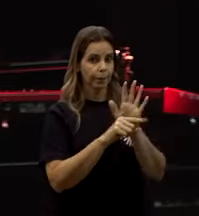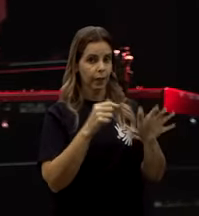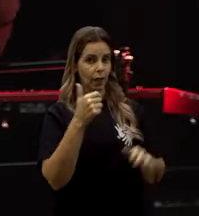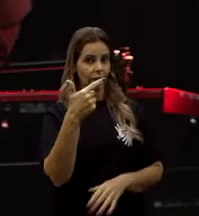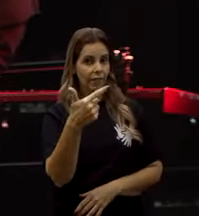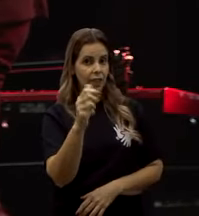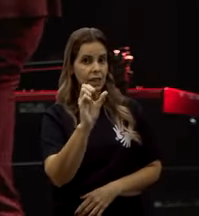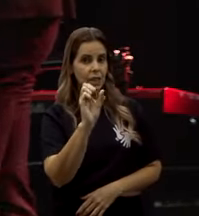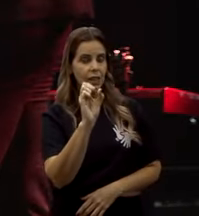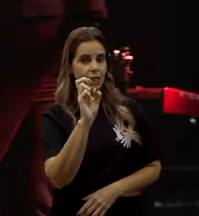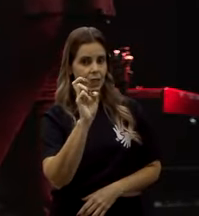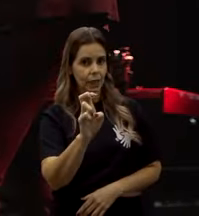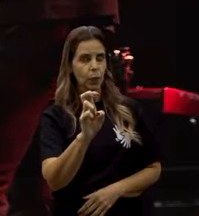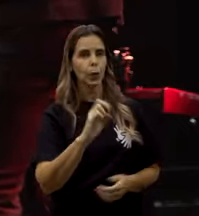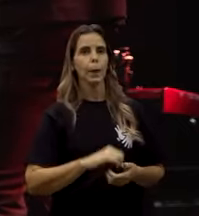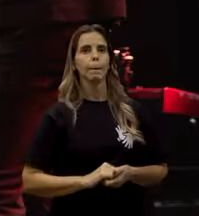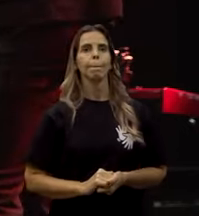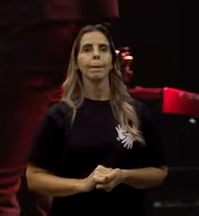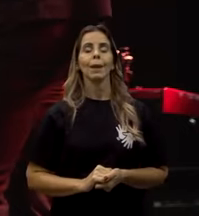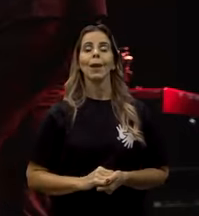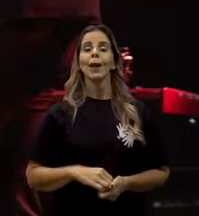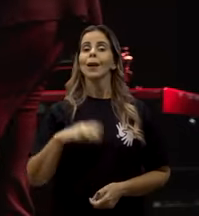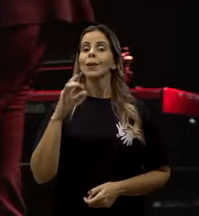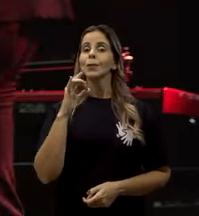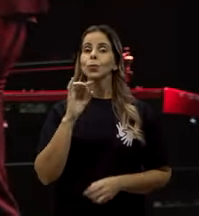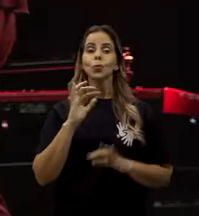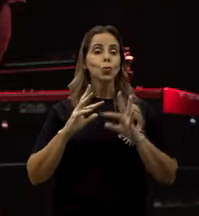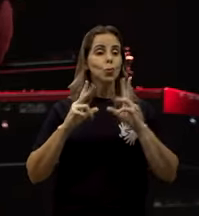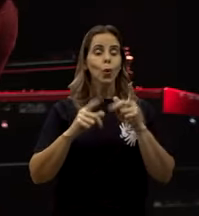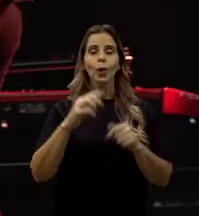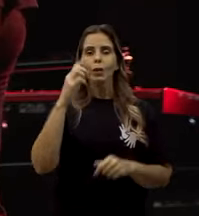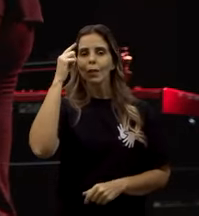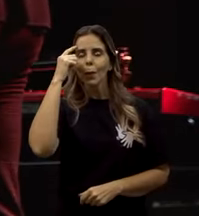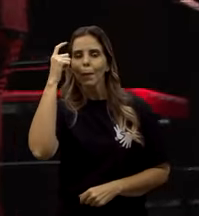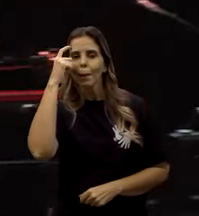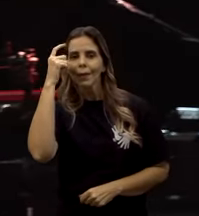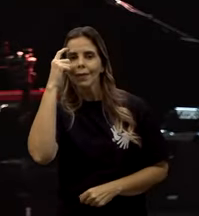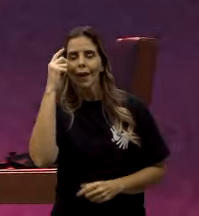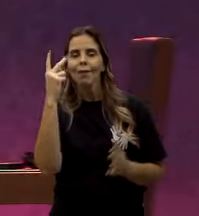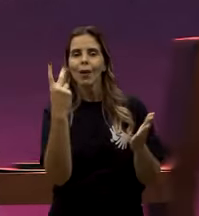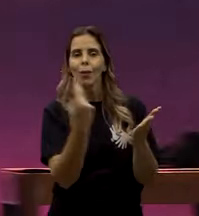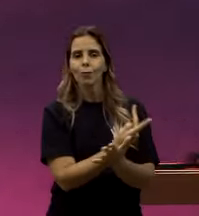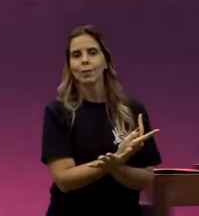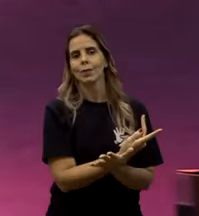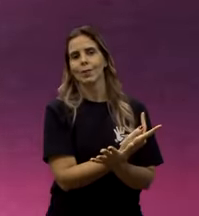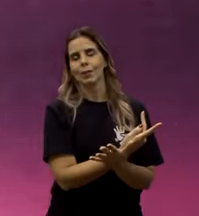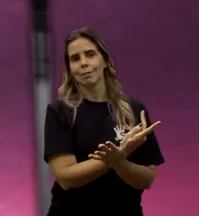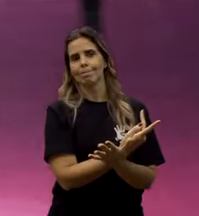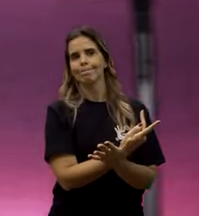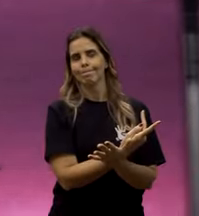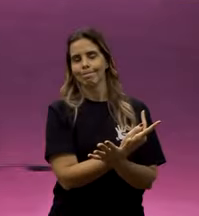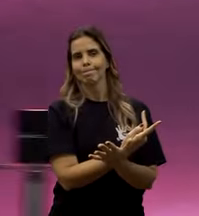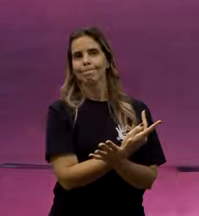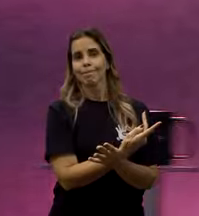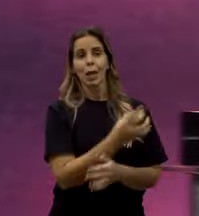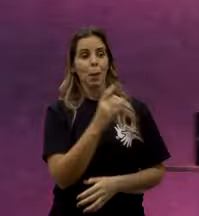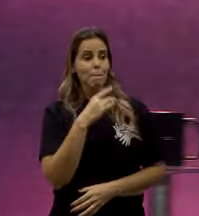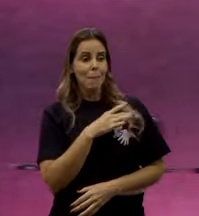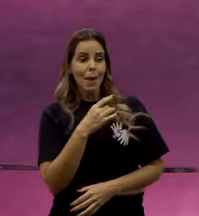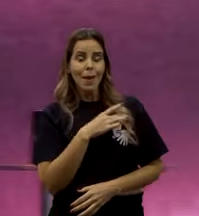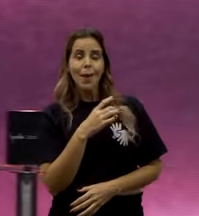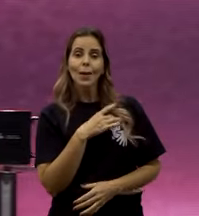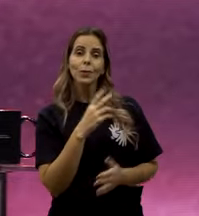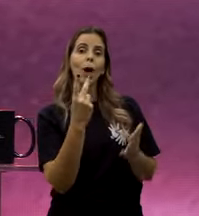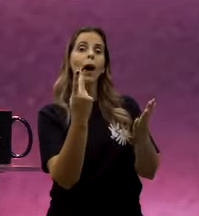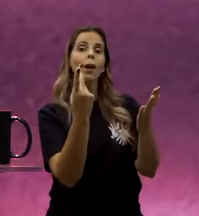porque aquilo que temia me sobreveio e o que receava me aconteceu chega o momento que J diz assim o que eu tinha